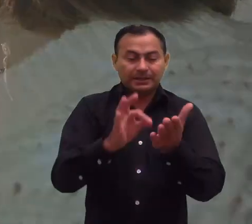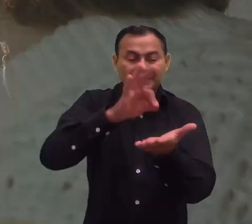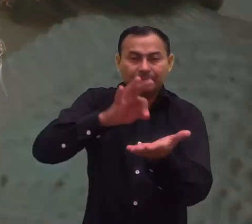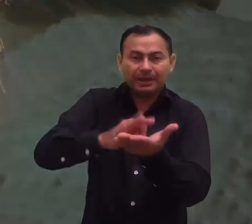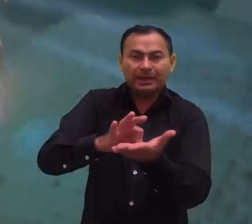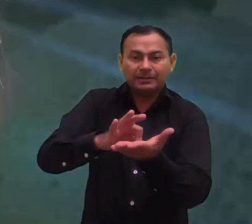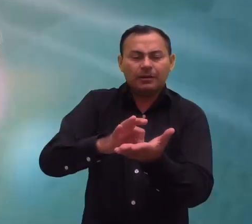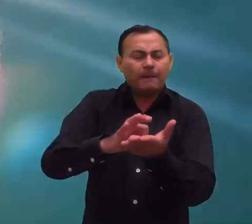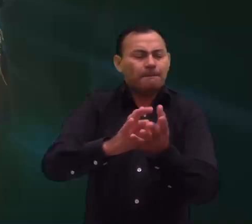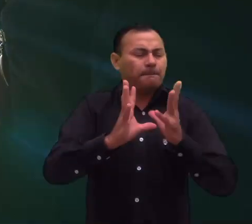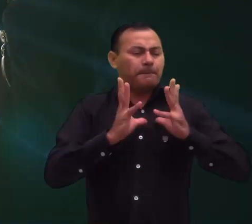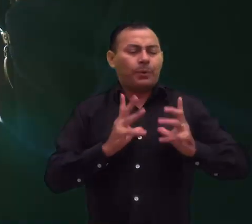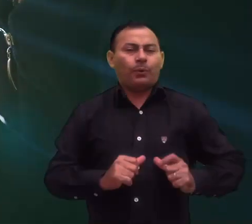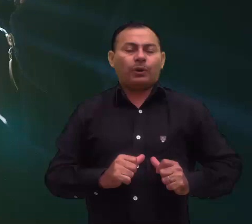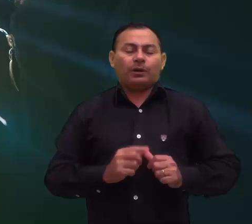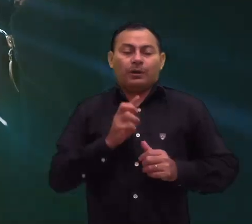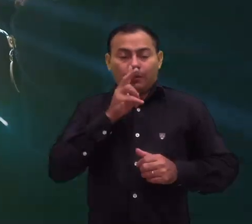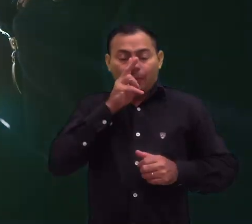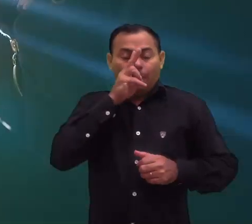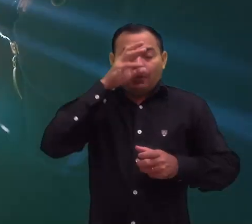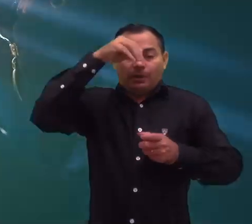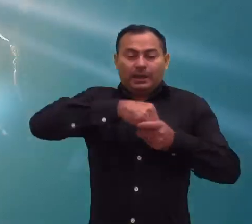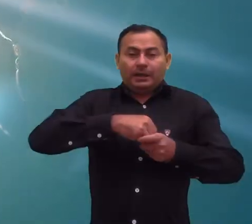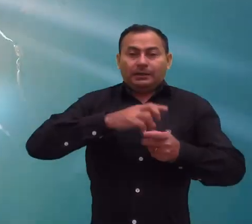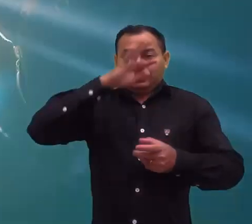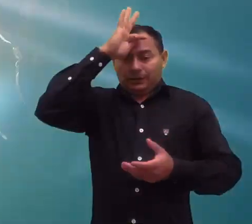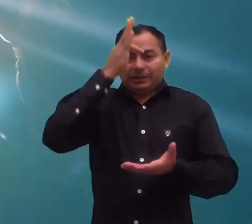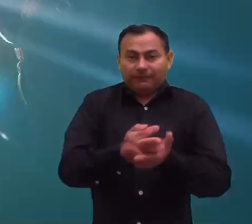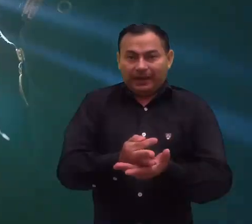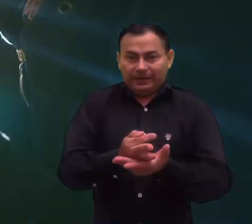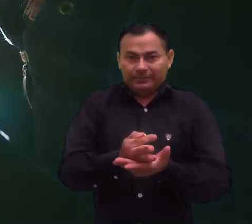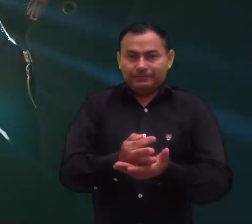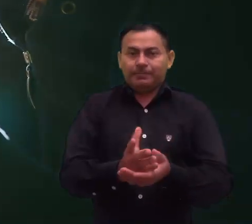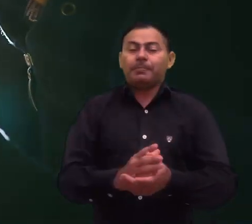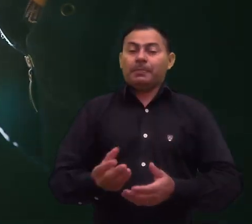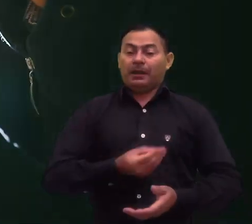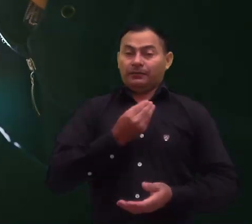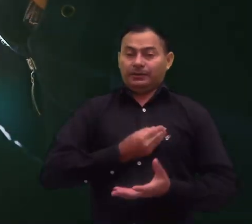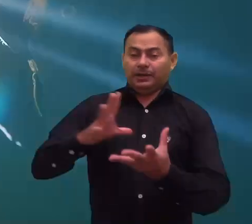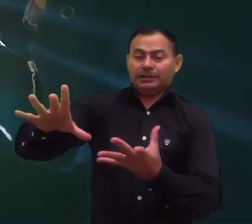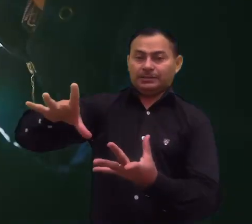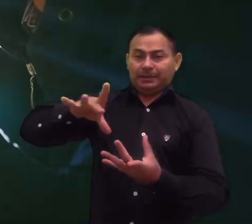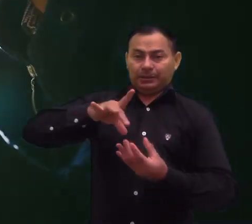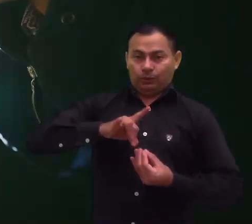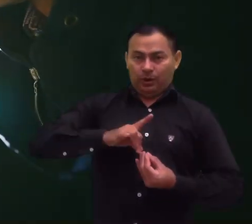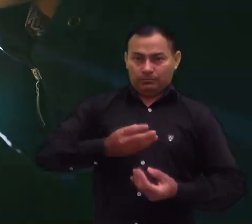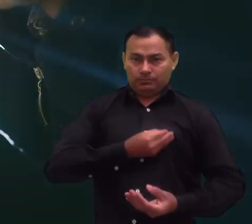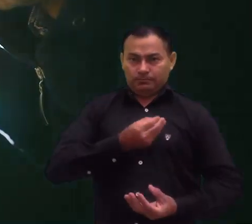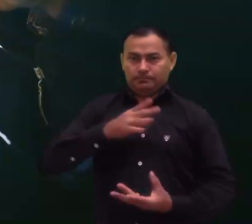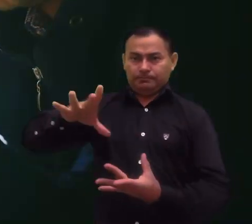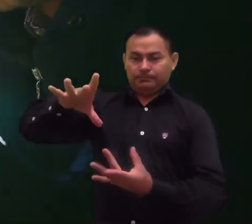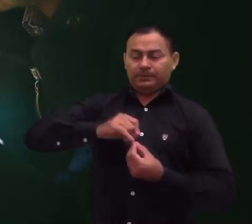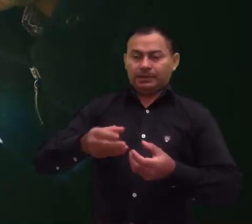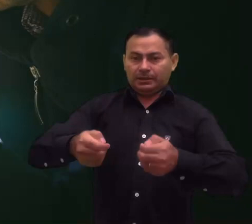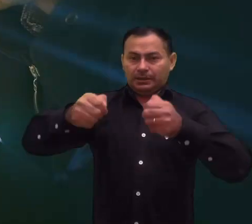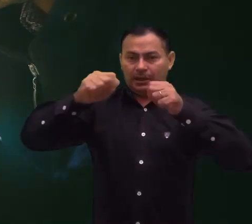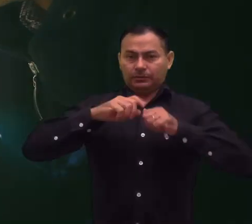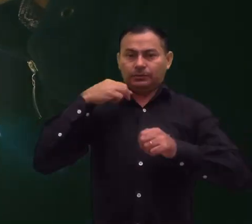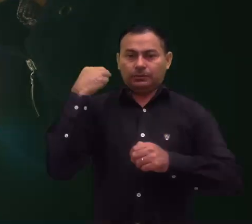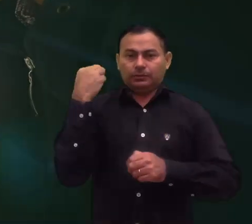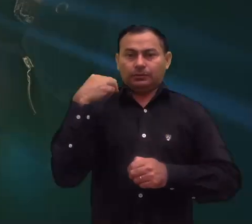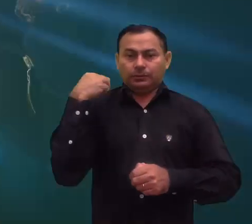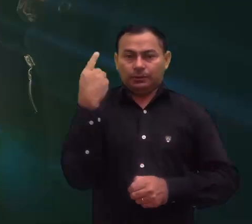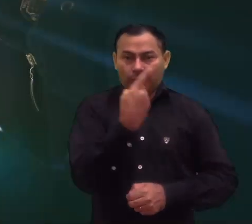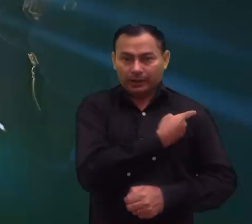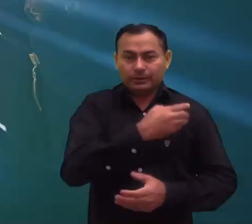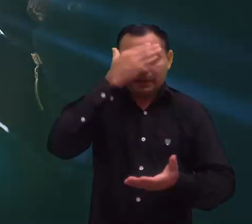em fé, esta semente incorruptível fertilizou o óvulo da nossa fé. A vida espiritual foi concebida em